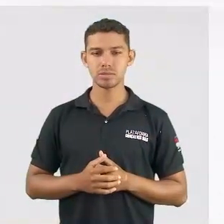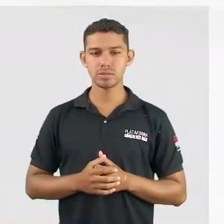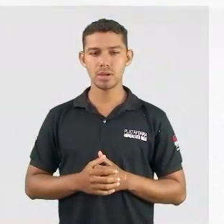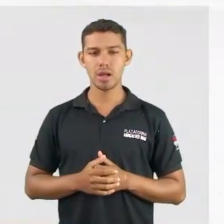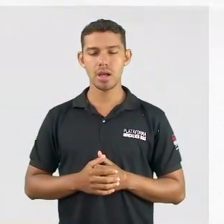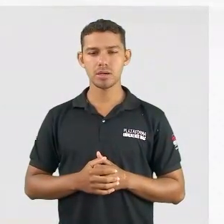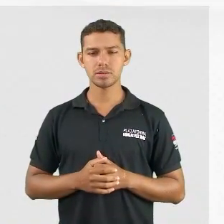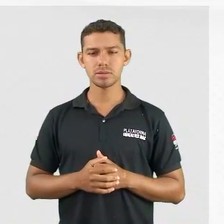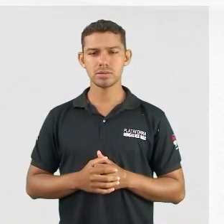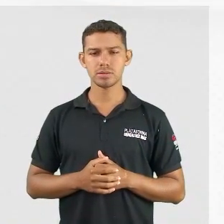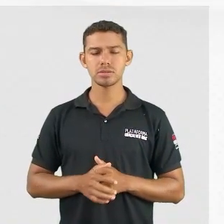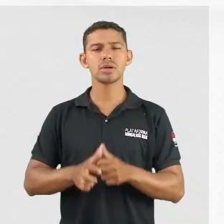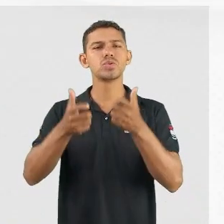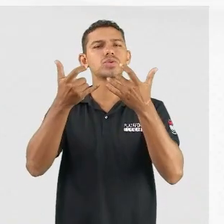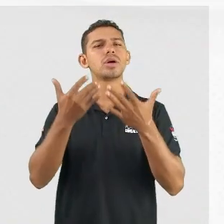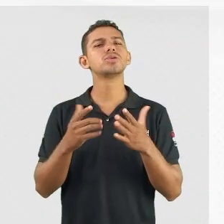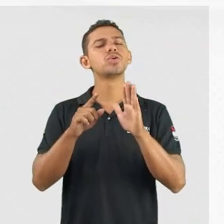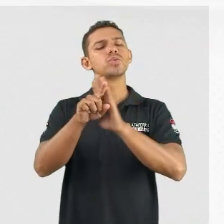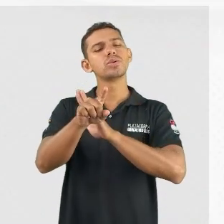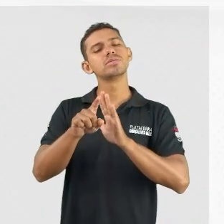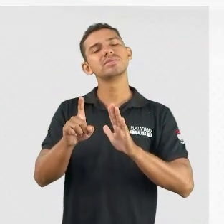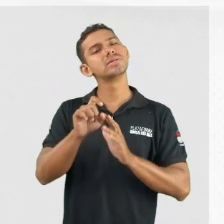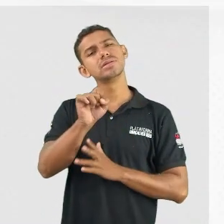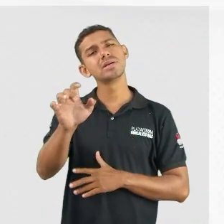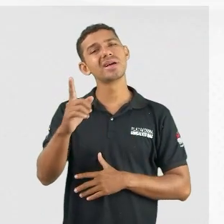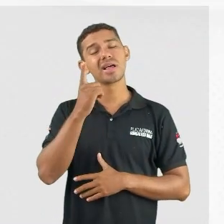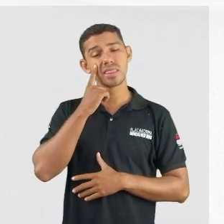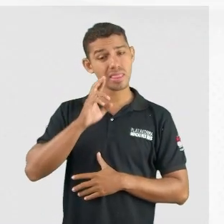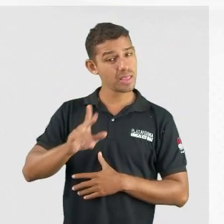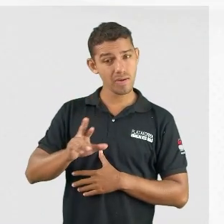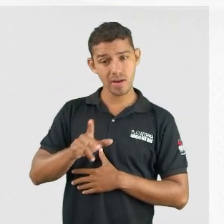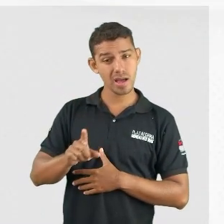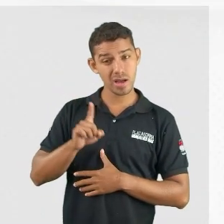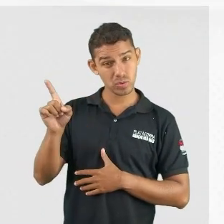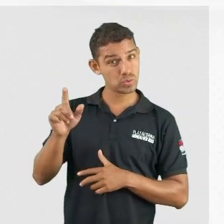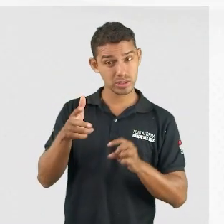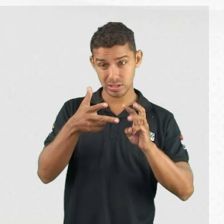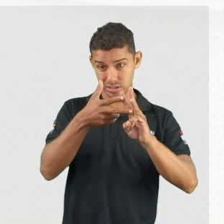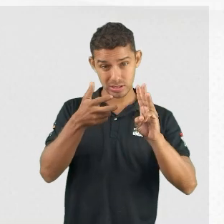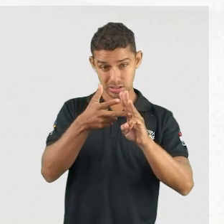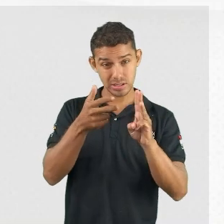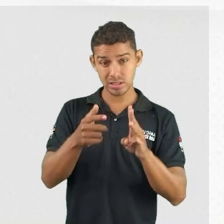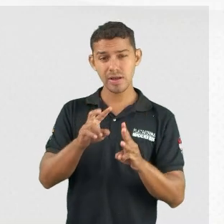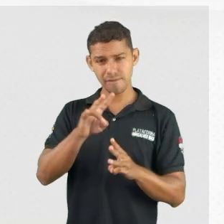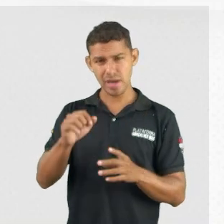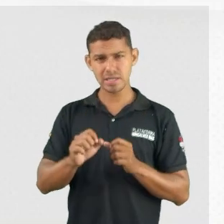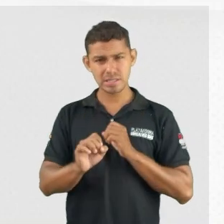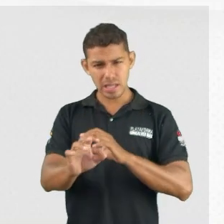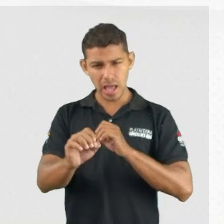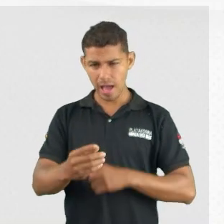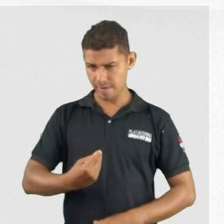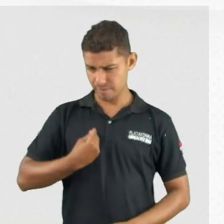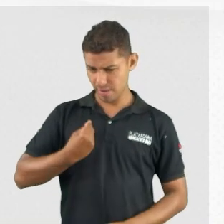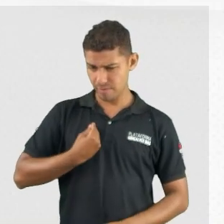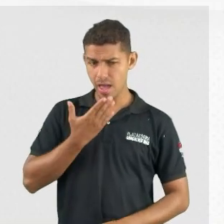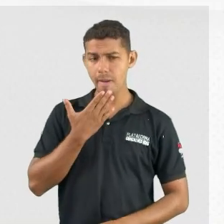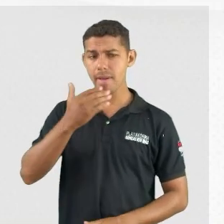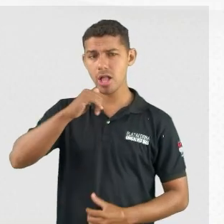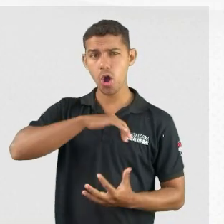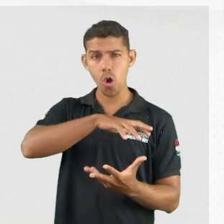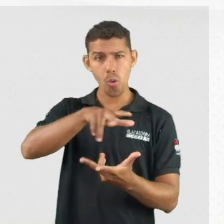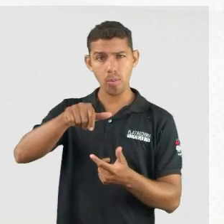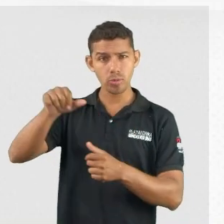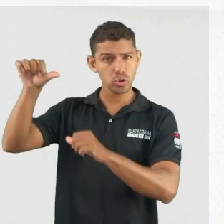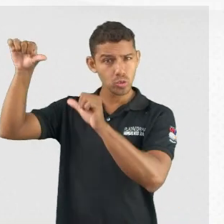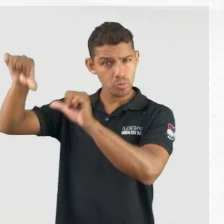Então, a gente traz aí um questionamento. Será que não são os indígenas que irão nos ensinar a viver melhor em